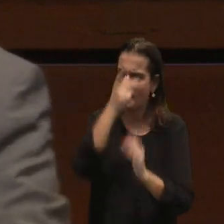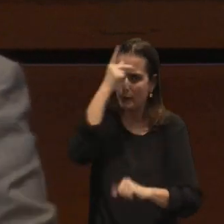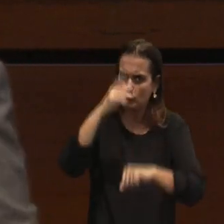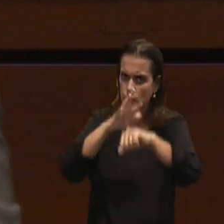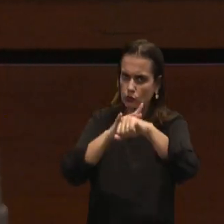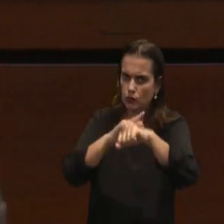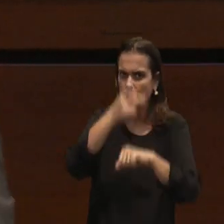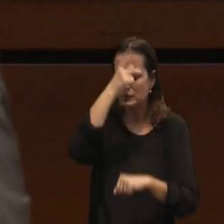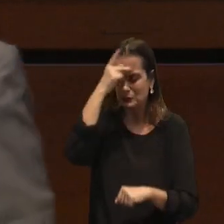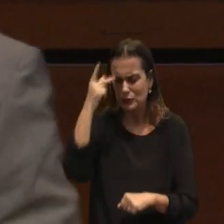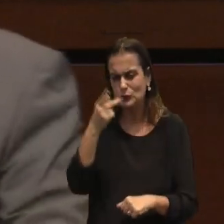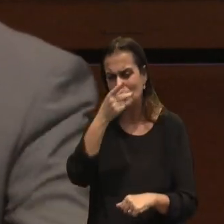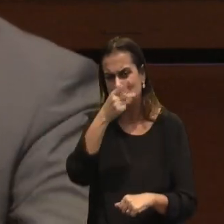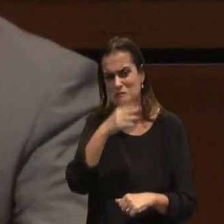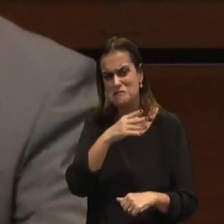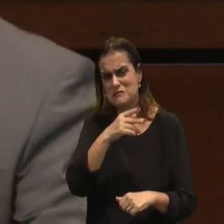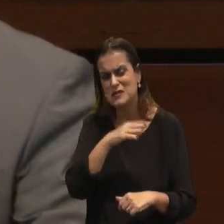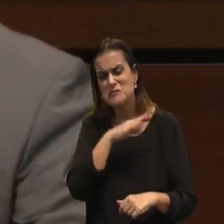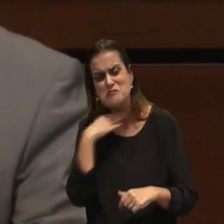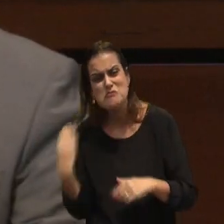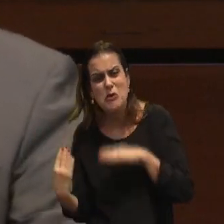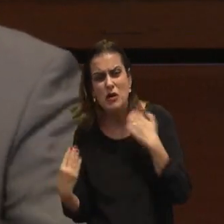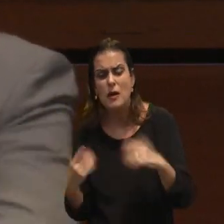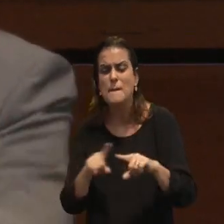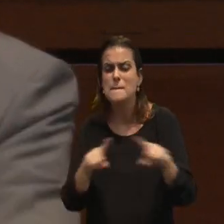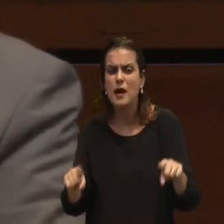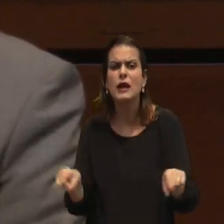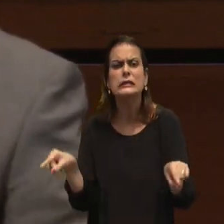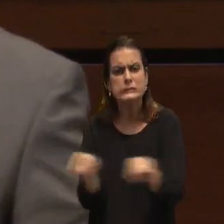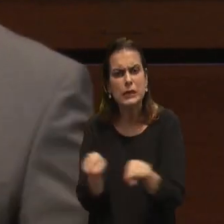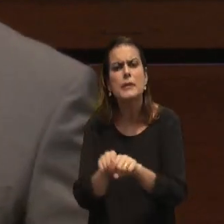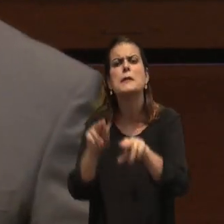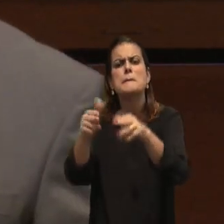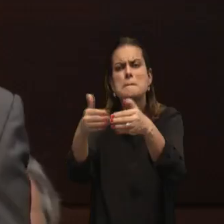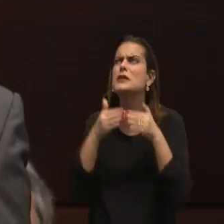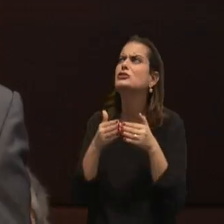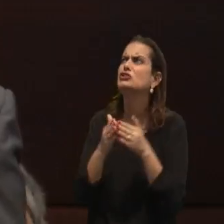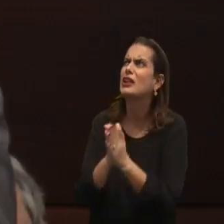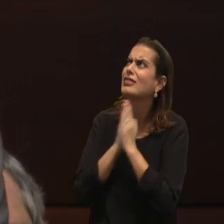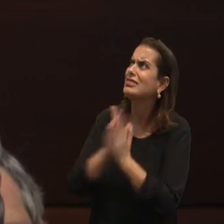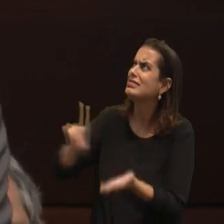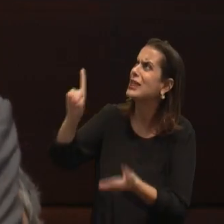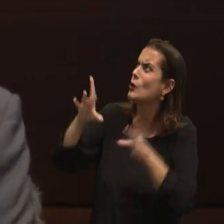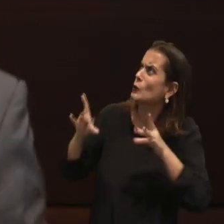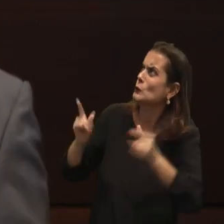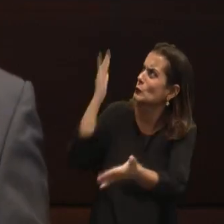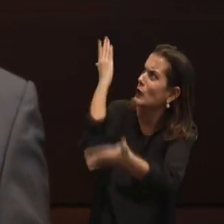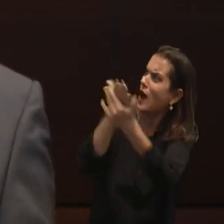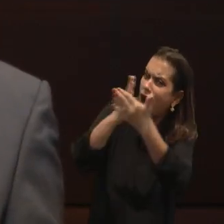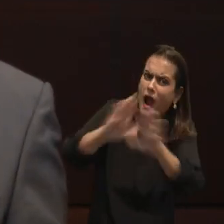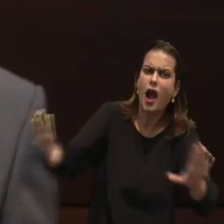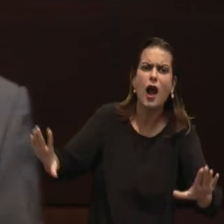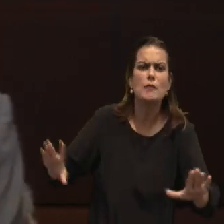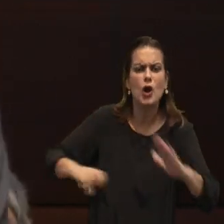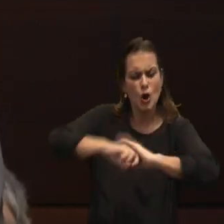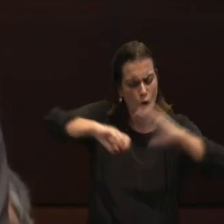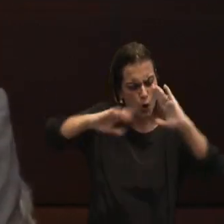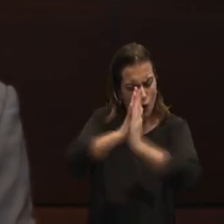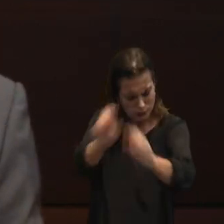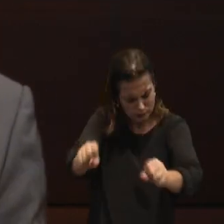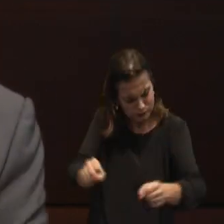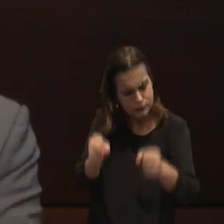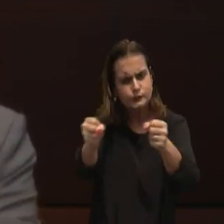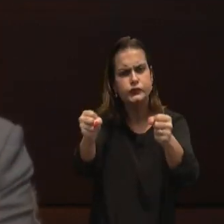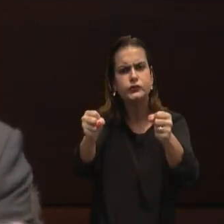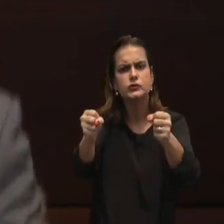oramos pelos enlutados, mas orar também para que Deus faça cessar esta praga. Numa oração mais contundente, numa